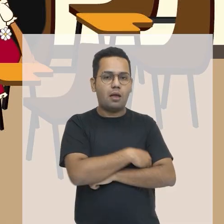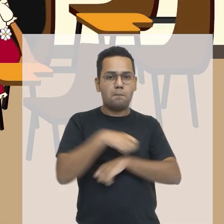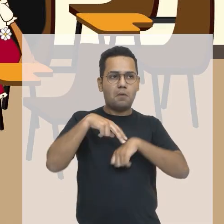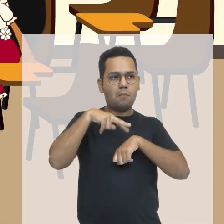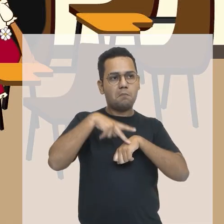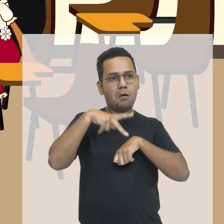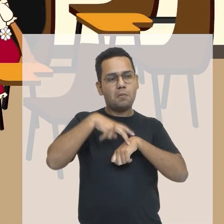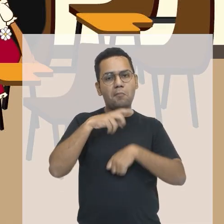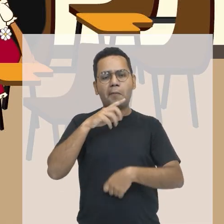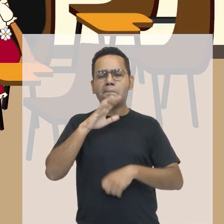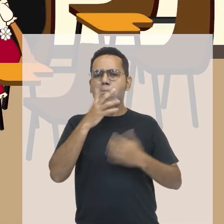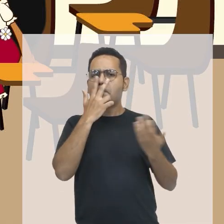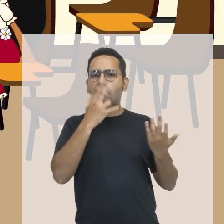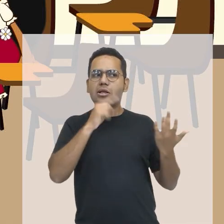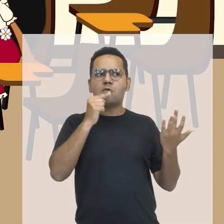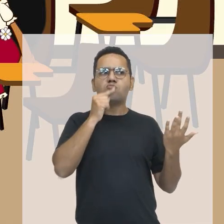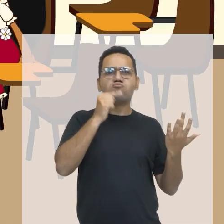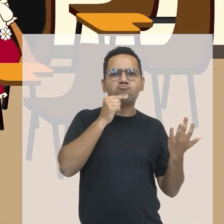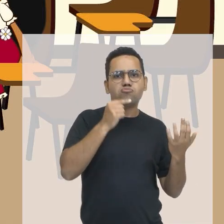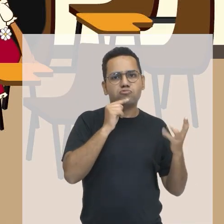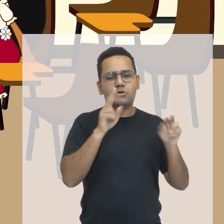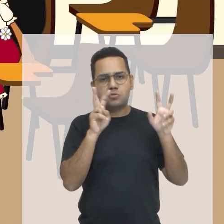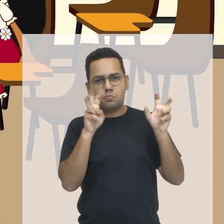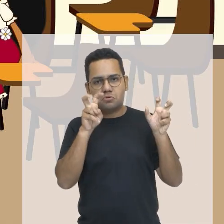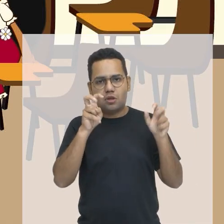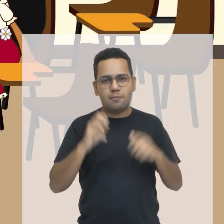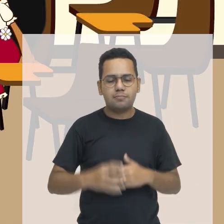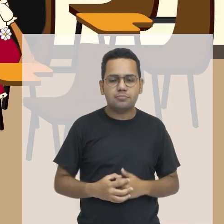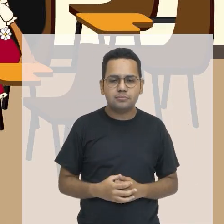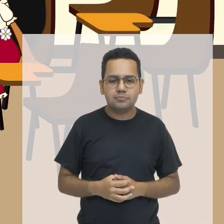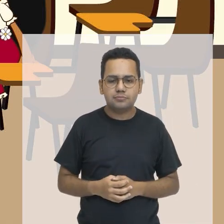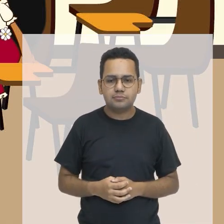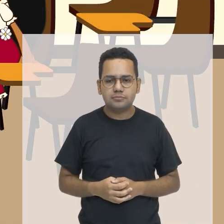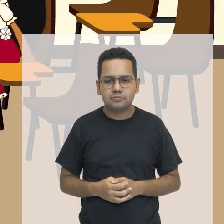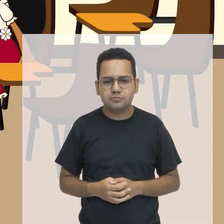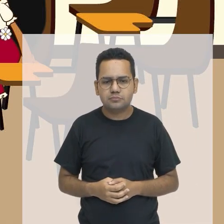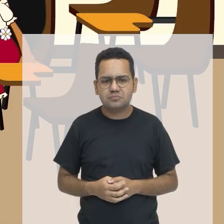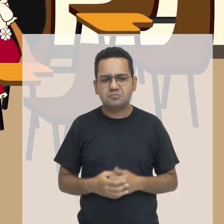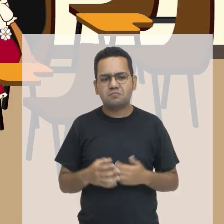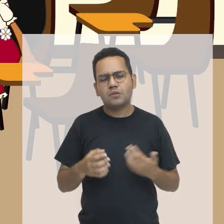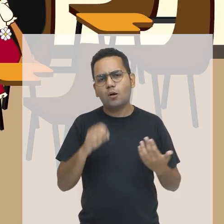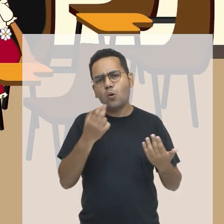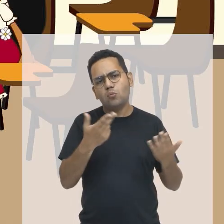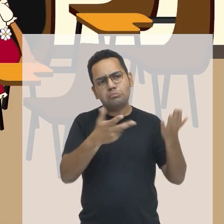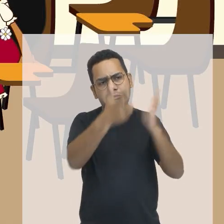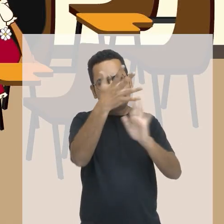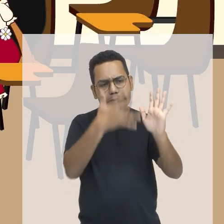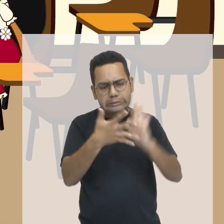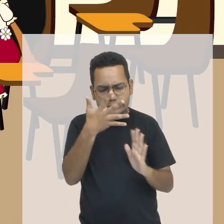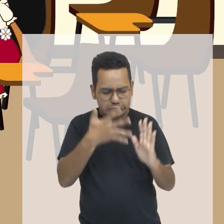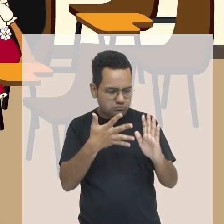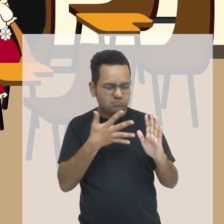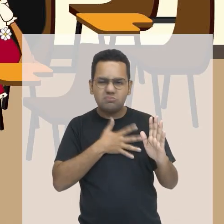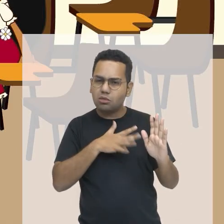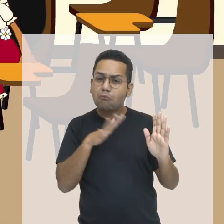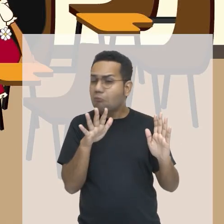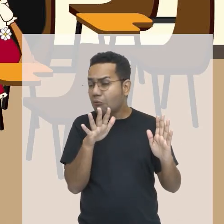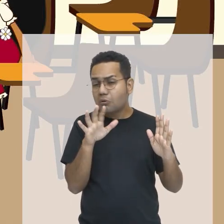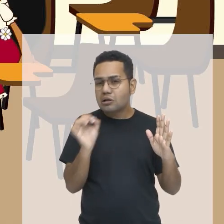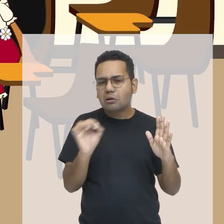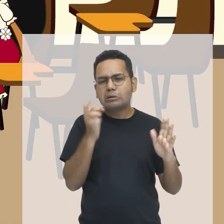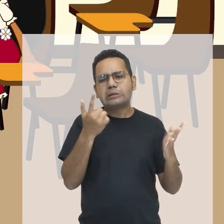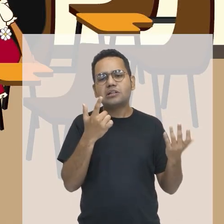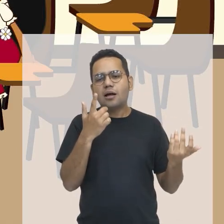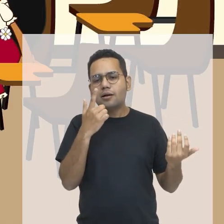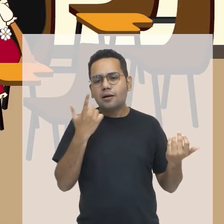sentindo cético, não acredito muito nisso. Ele pode não estar gostando simplesmente, ou então ele pode estar